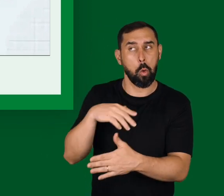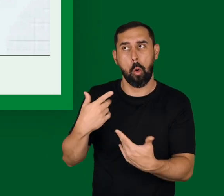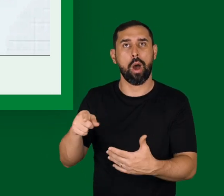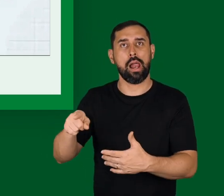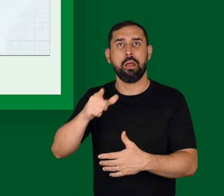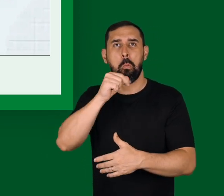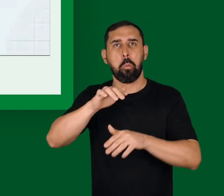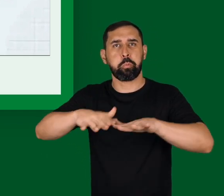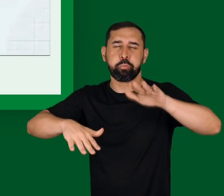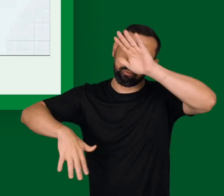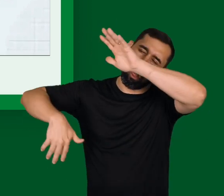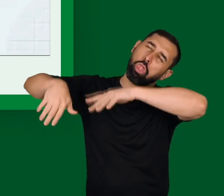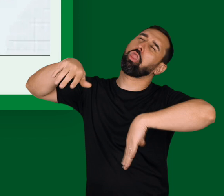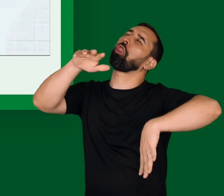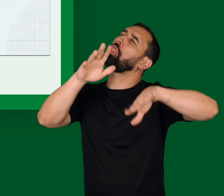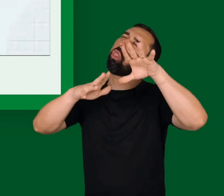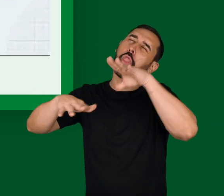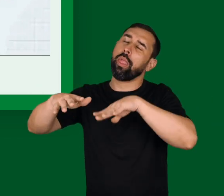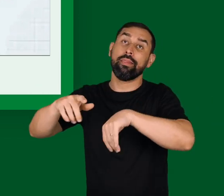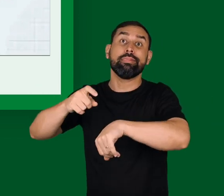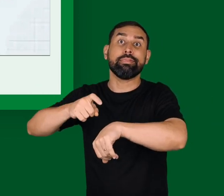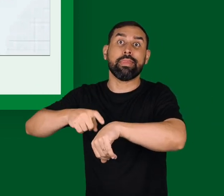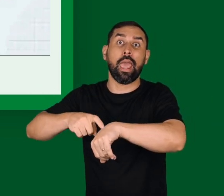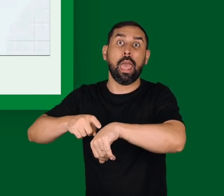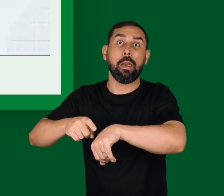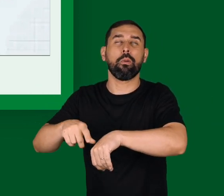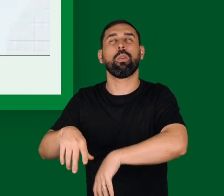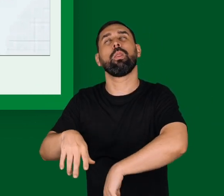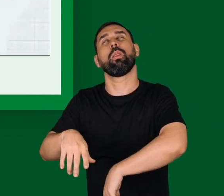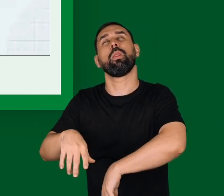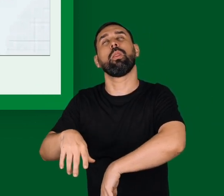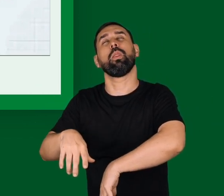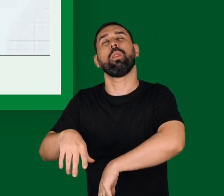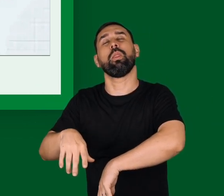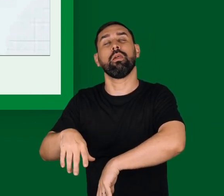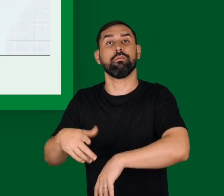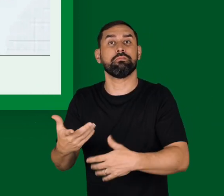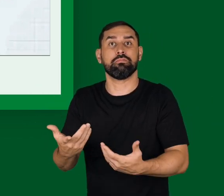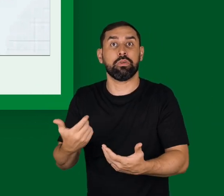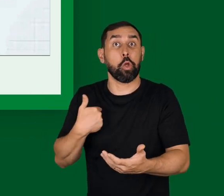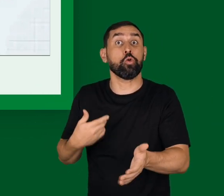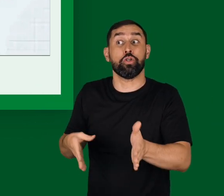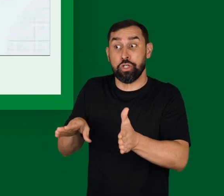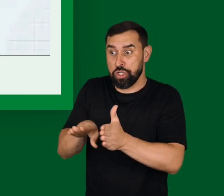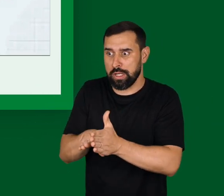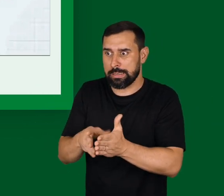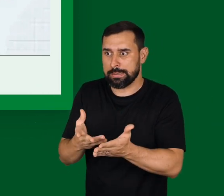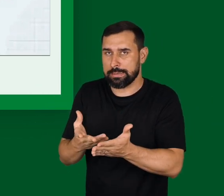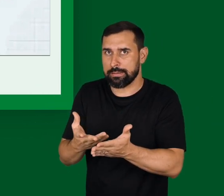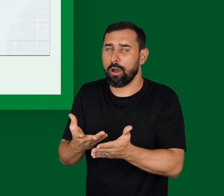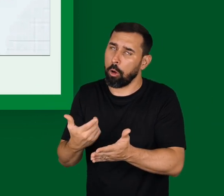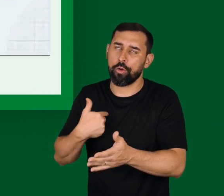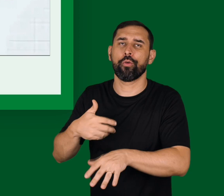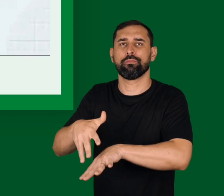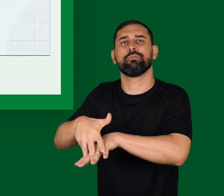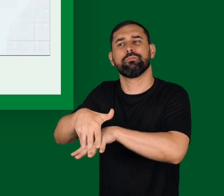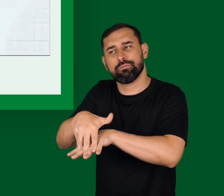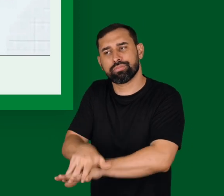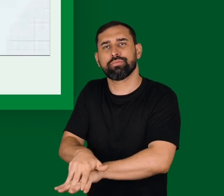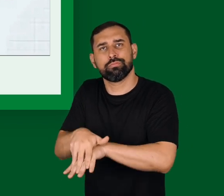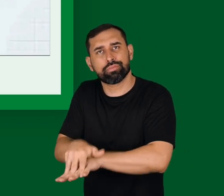um afogado, a gente não tem informação de quanto tempo a gente tem aquela criança parada,